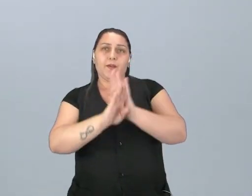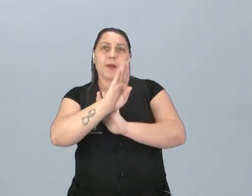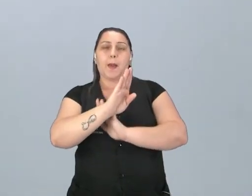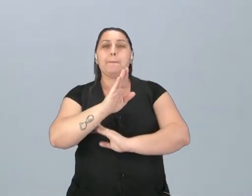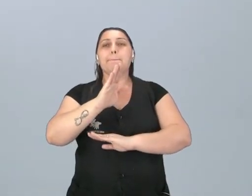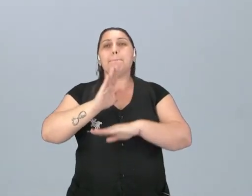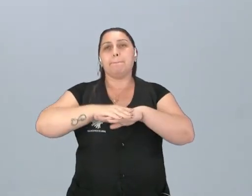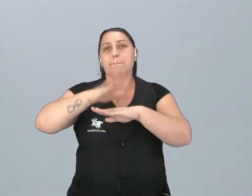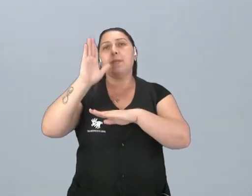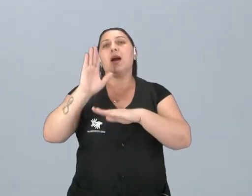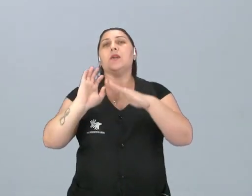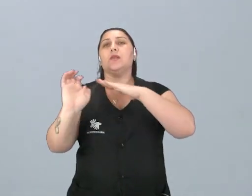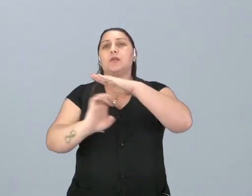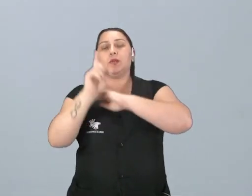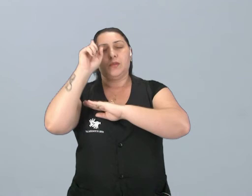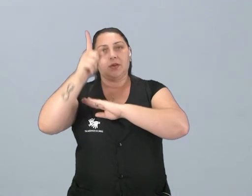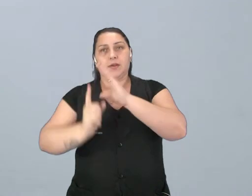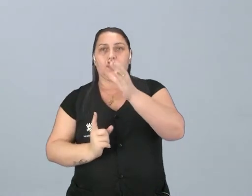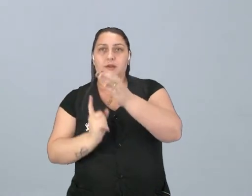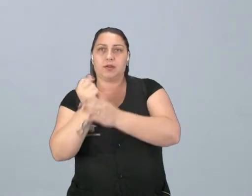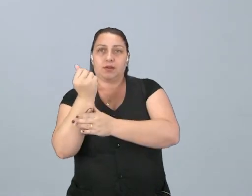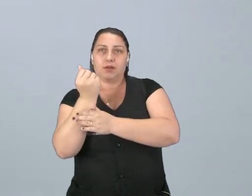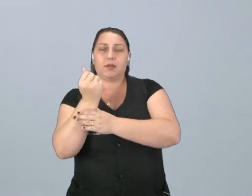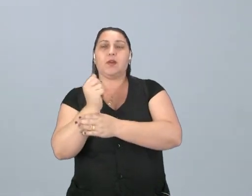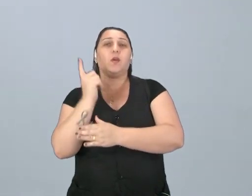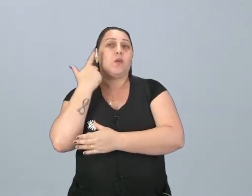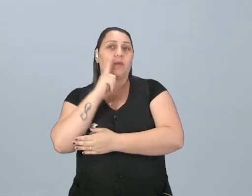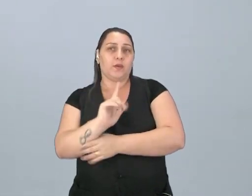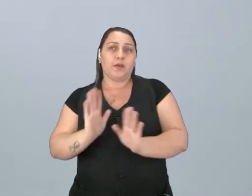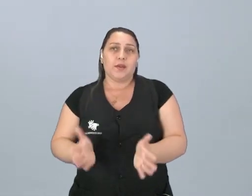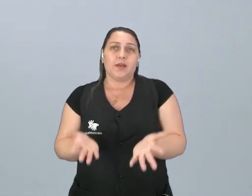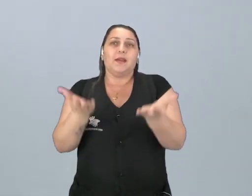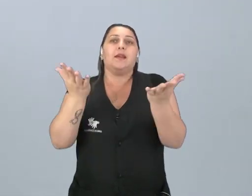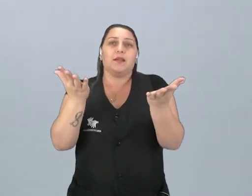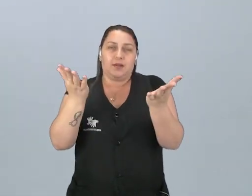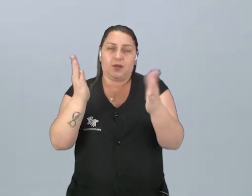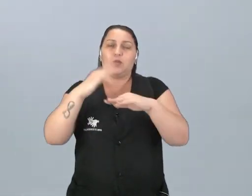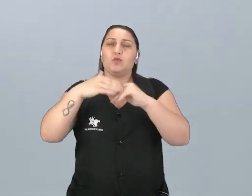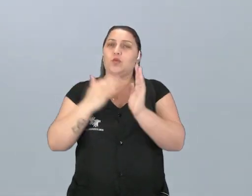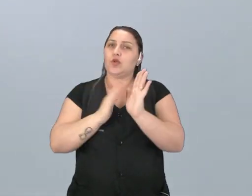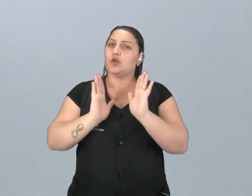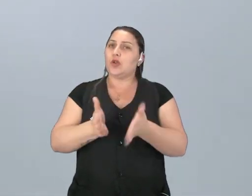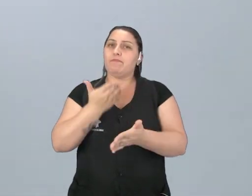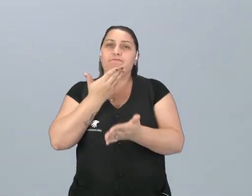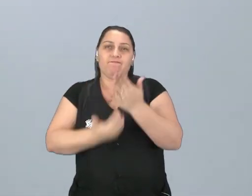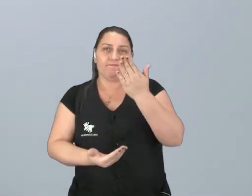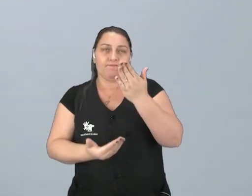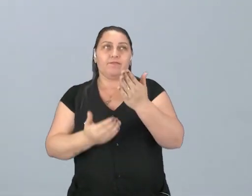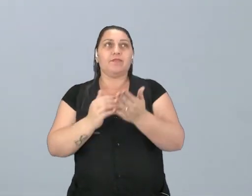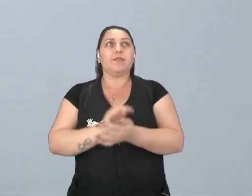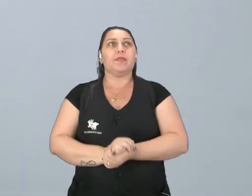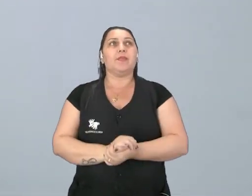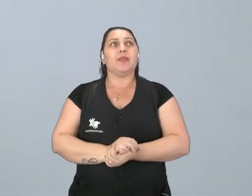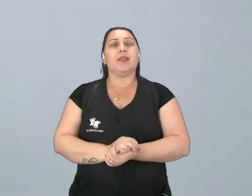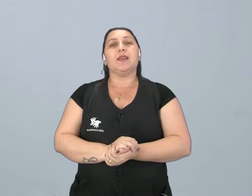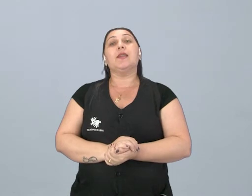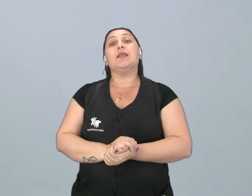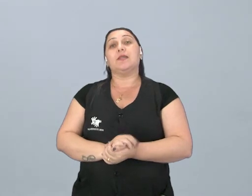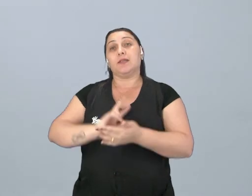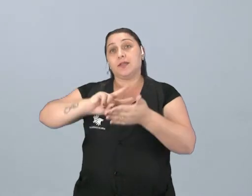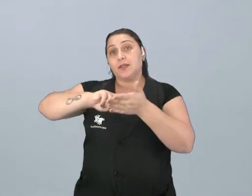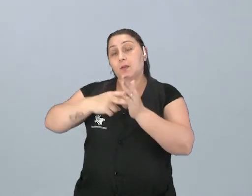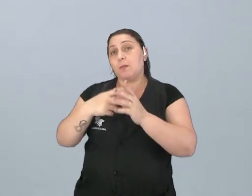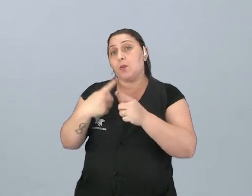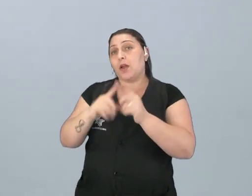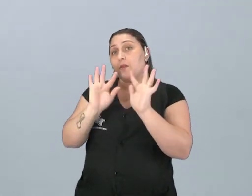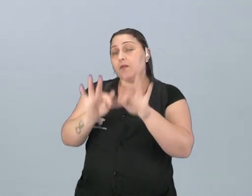grandes empresários capitalistas e, com isso, conseguir reerguer tudo aquilo que eles tinham perdido. Isso foi muito significativo porque,